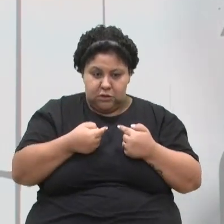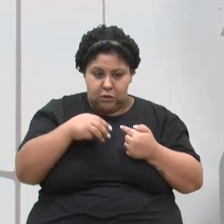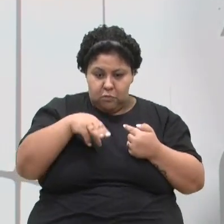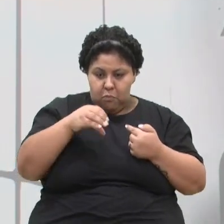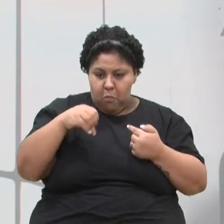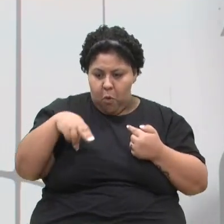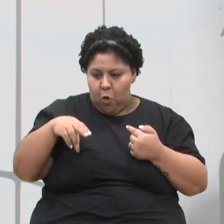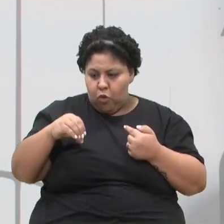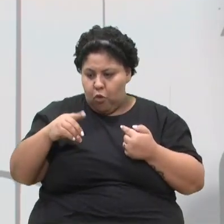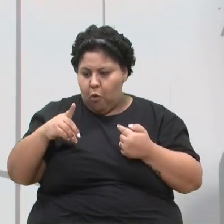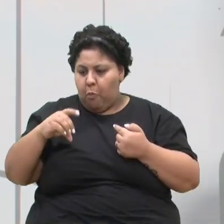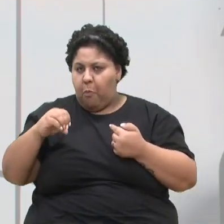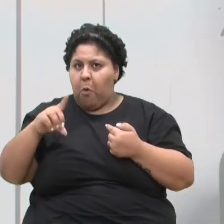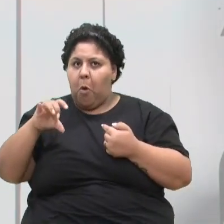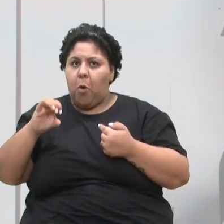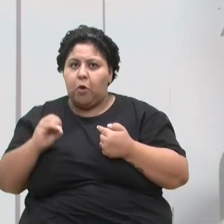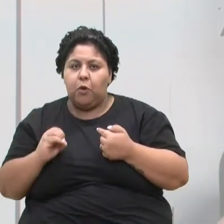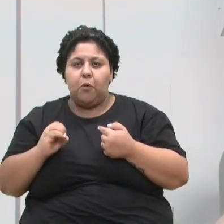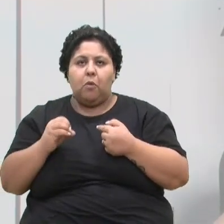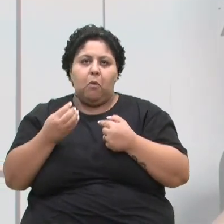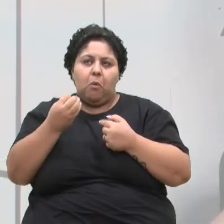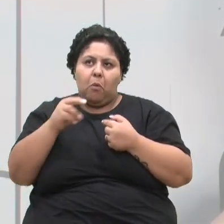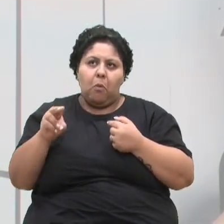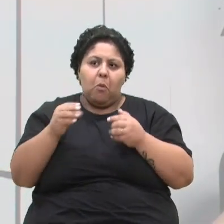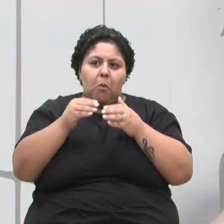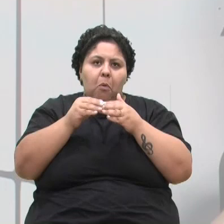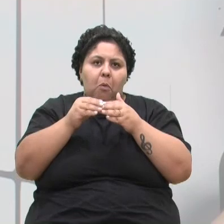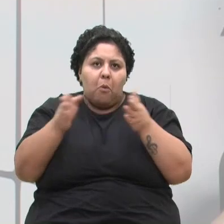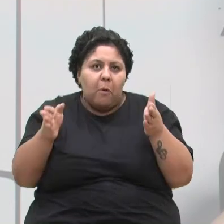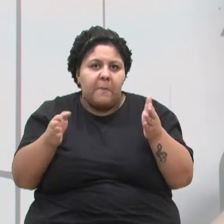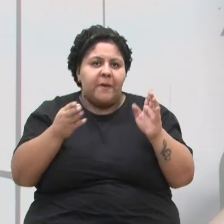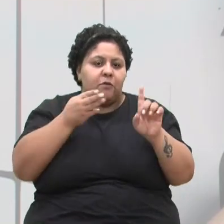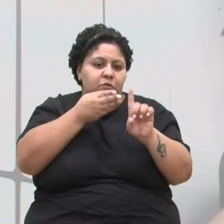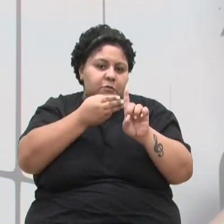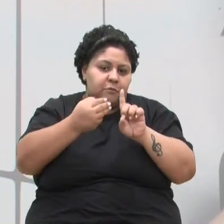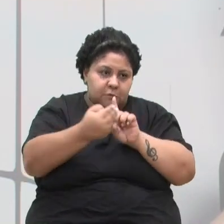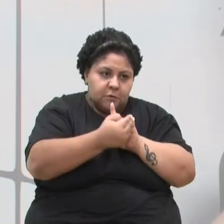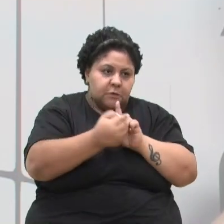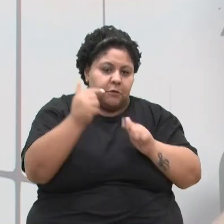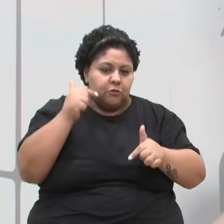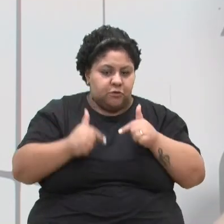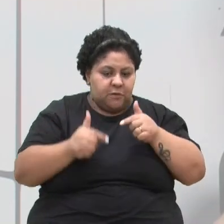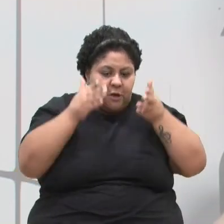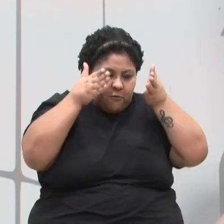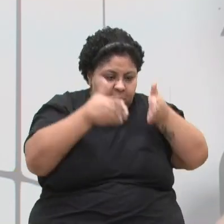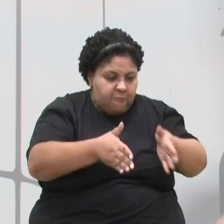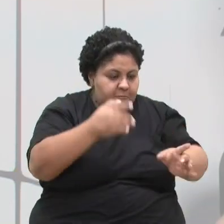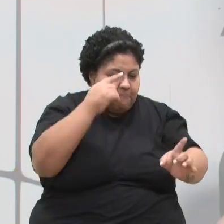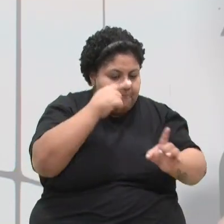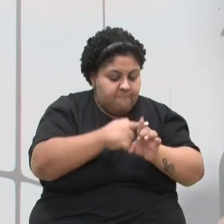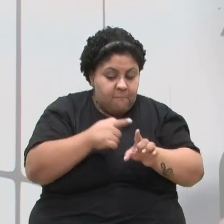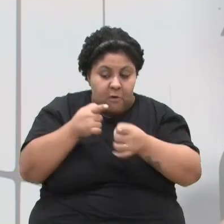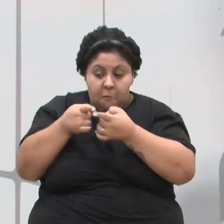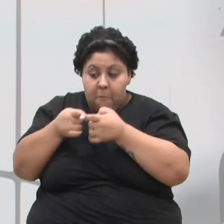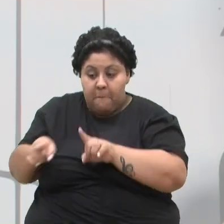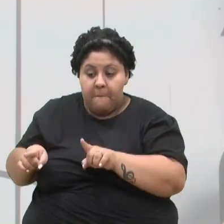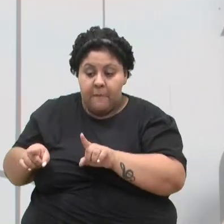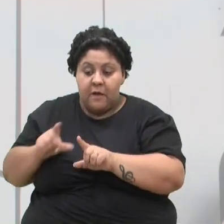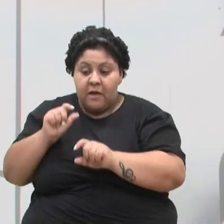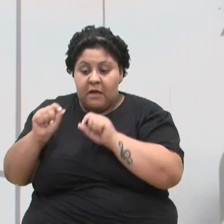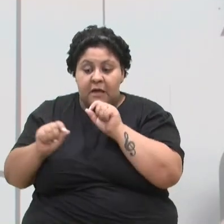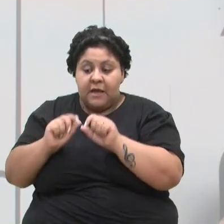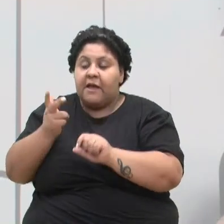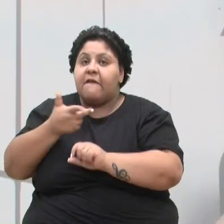monopólio ou, né, de abertura de mercado do serviço funerário, mas quem